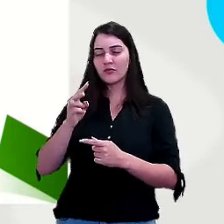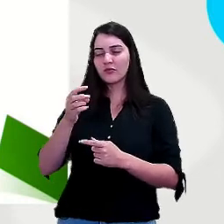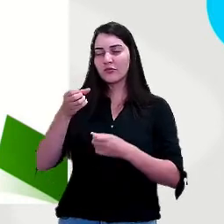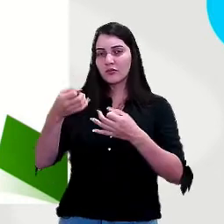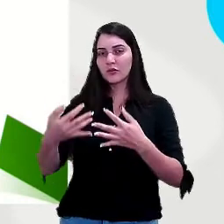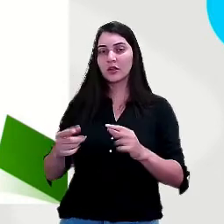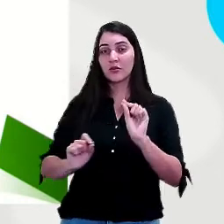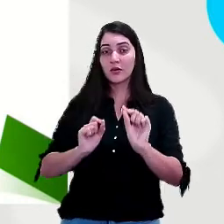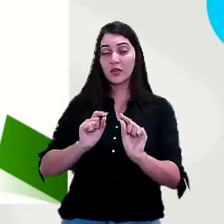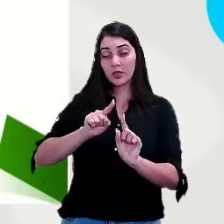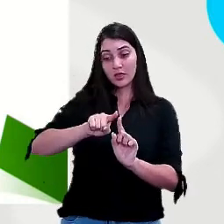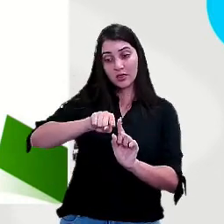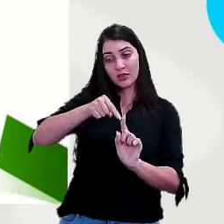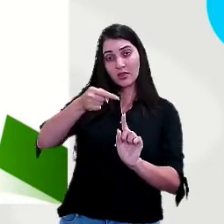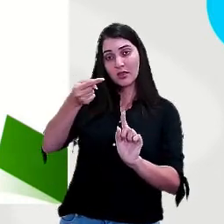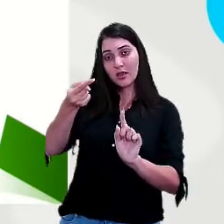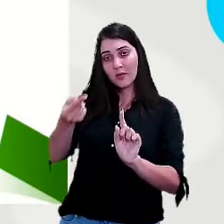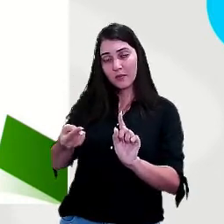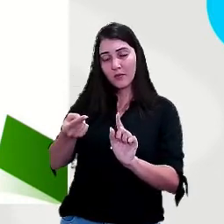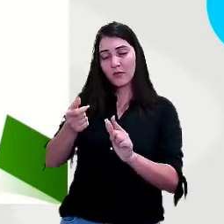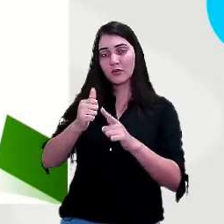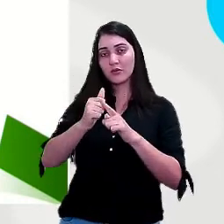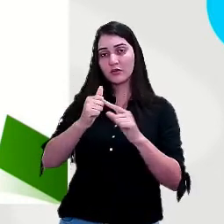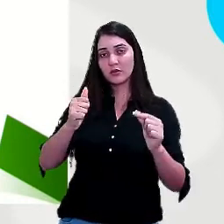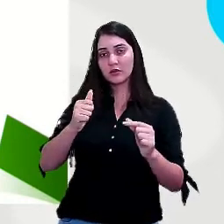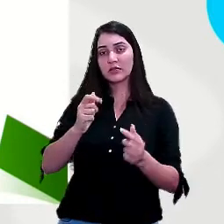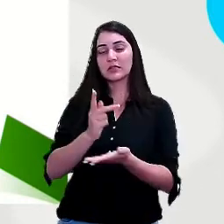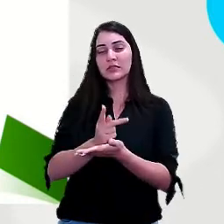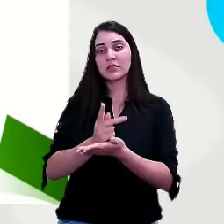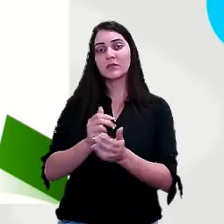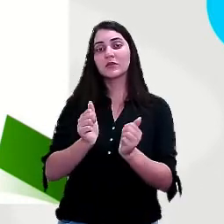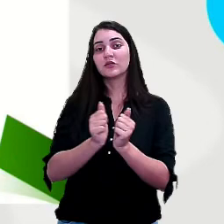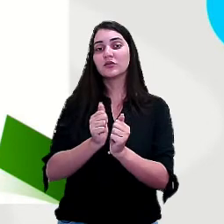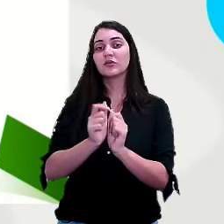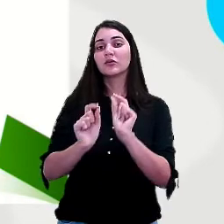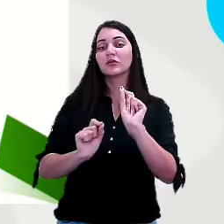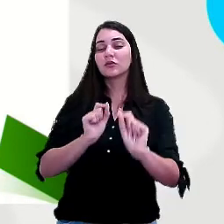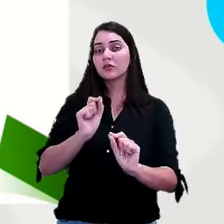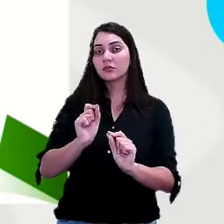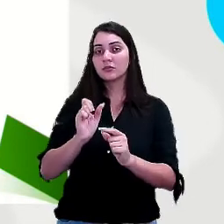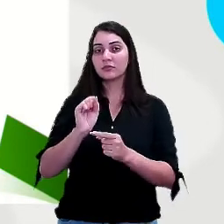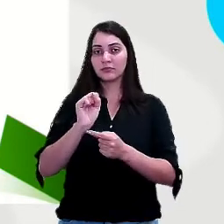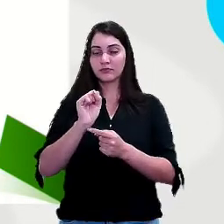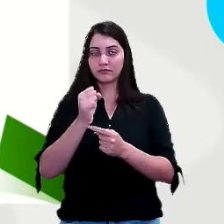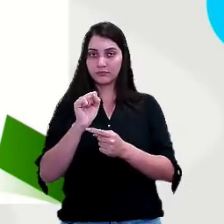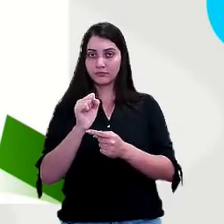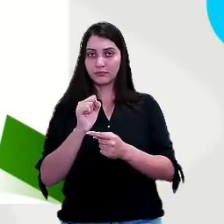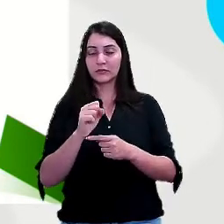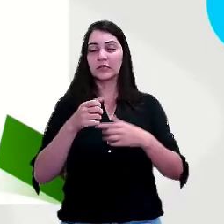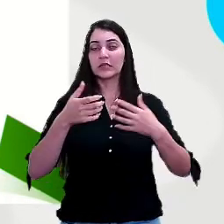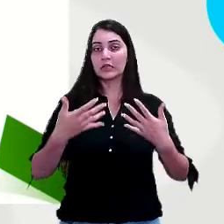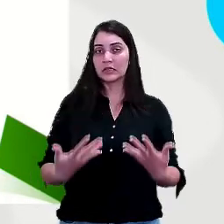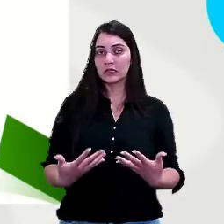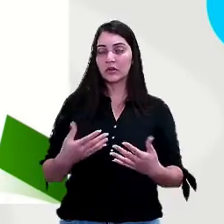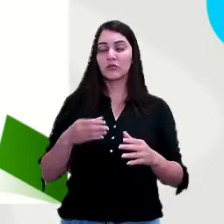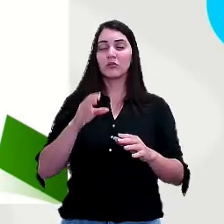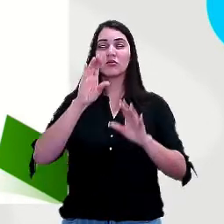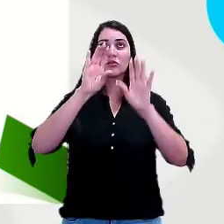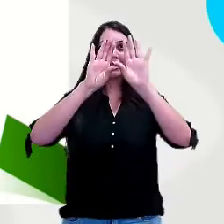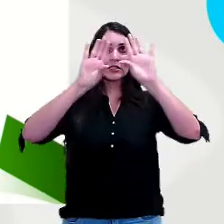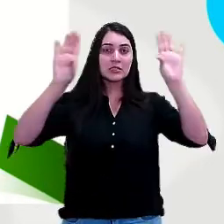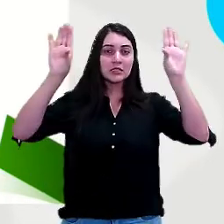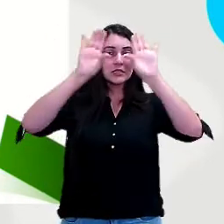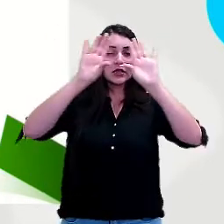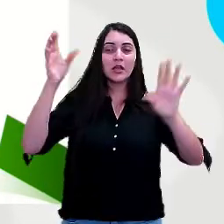os artigos, eles têm aí, eles sempre andam juntos com os substantivos. Então, céu,